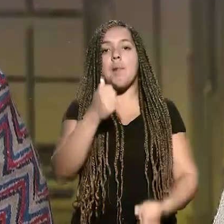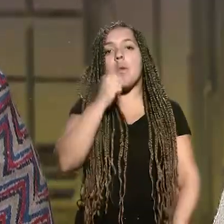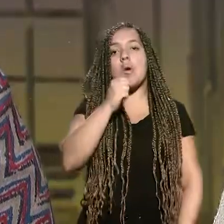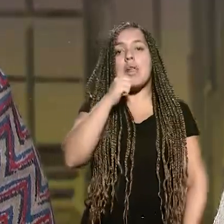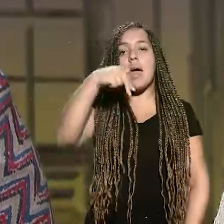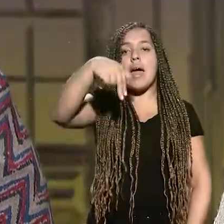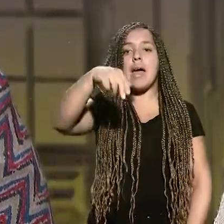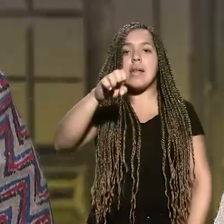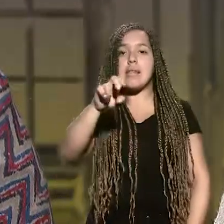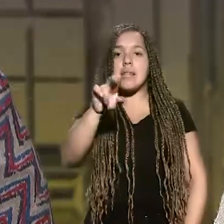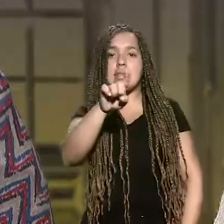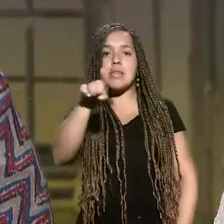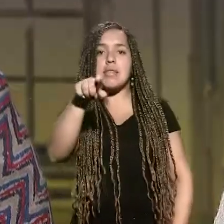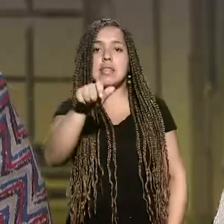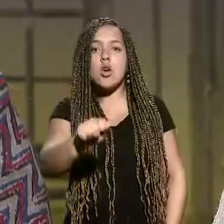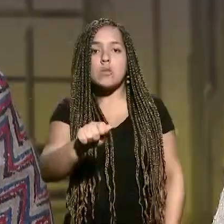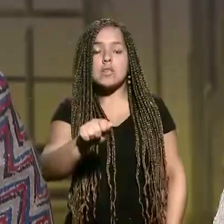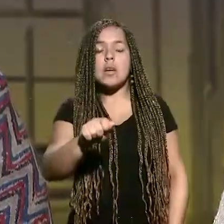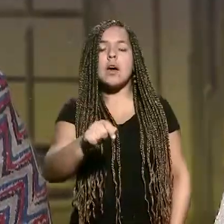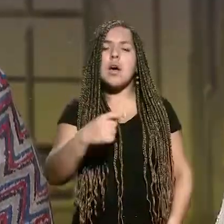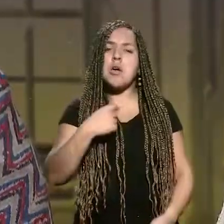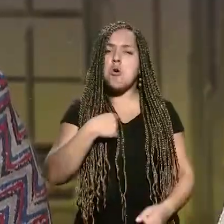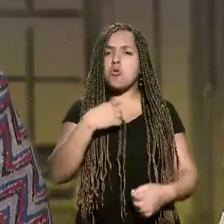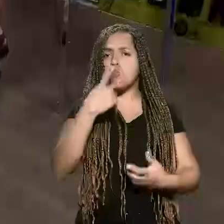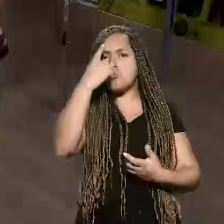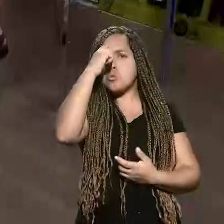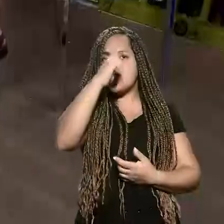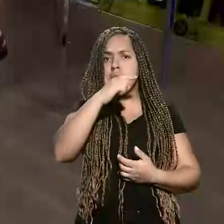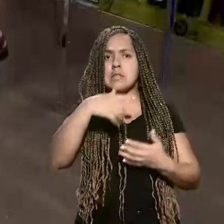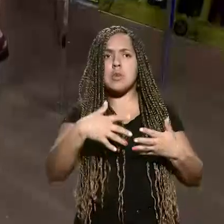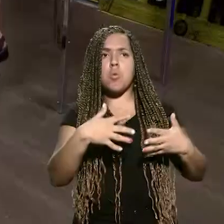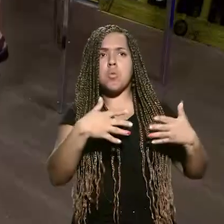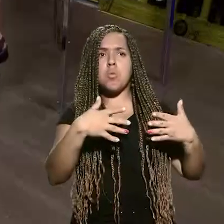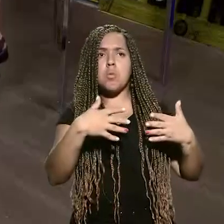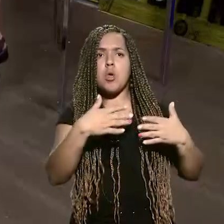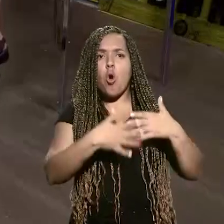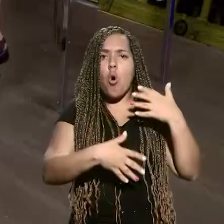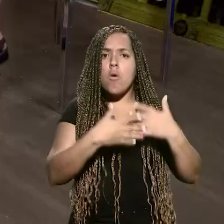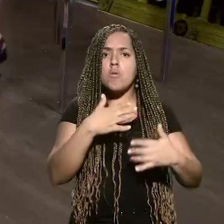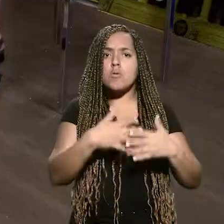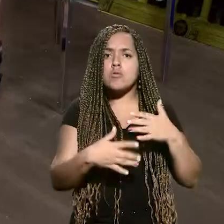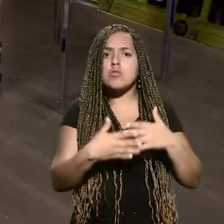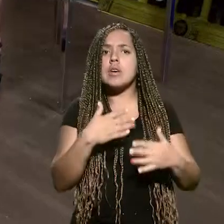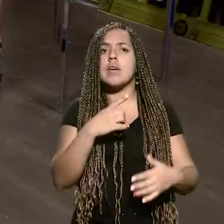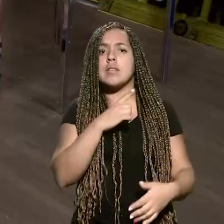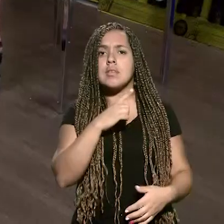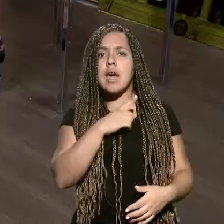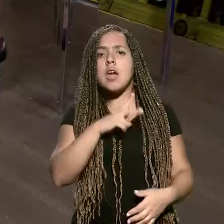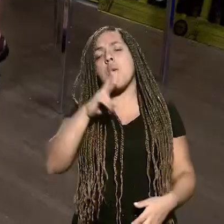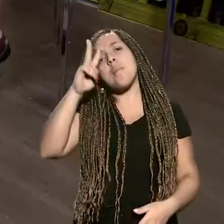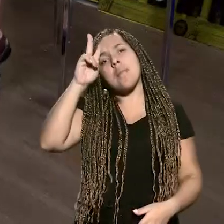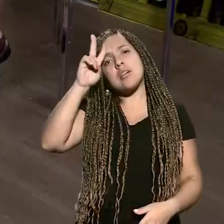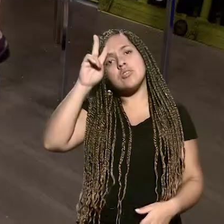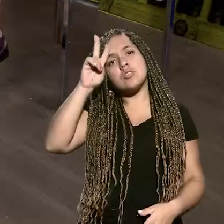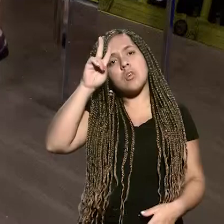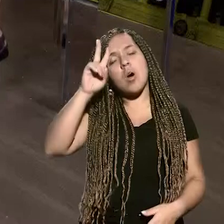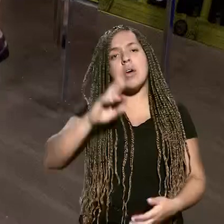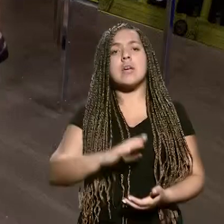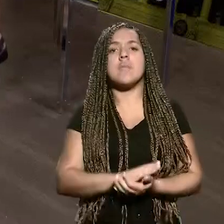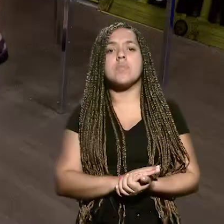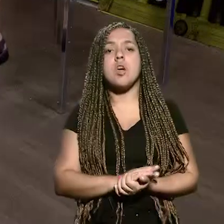o Fernando, Florestan Fernandes, agora não sei se eu confundi, né? Mas o Fernando também tem uma história